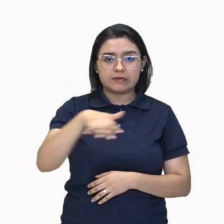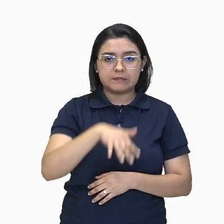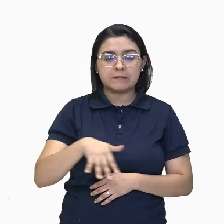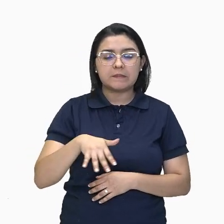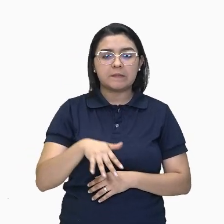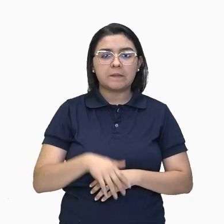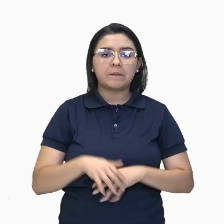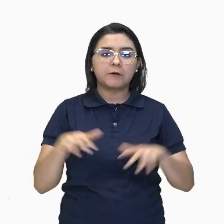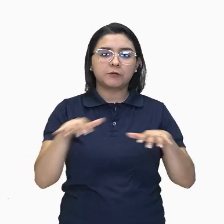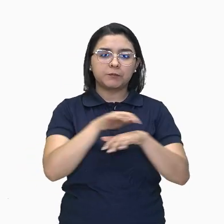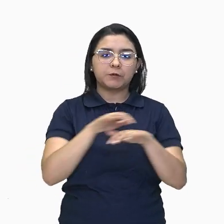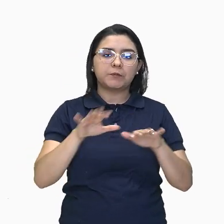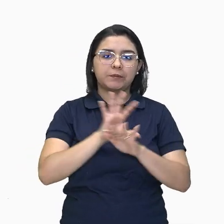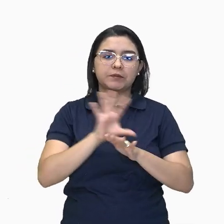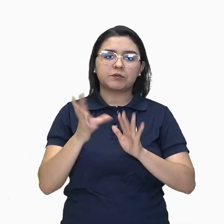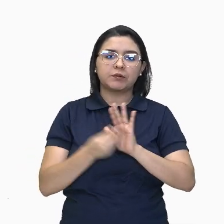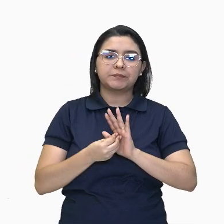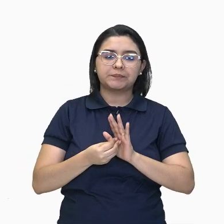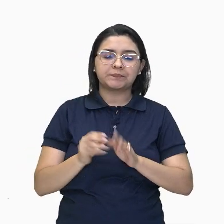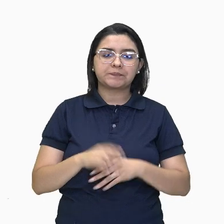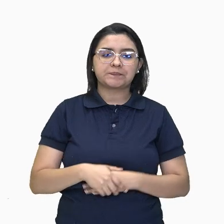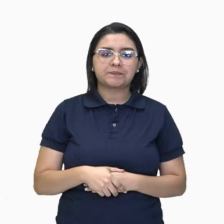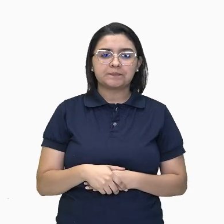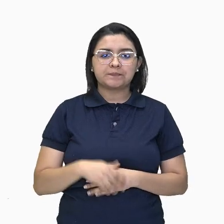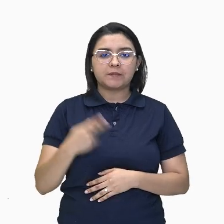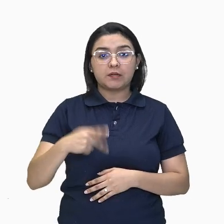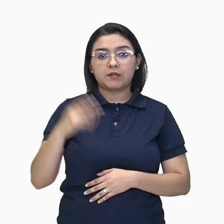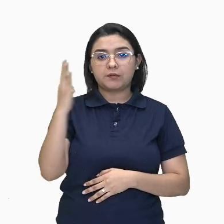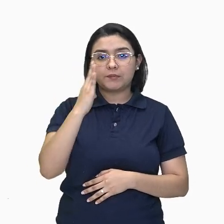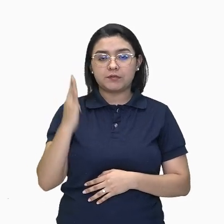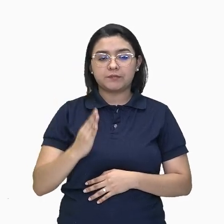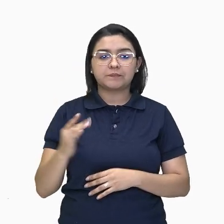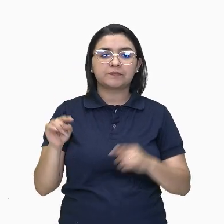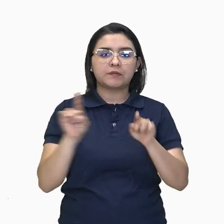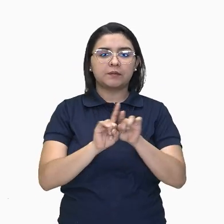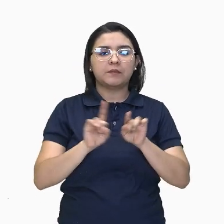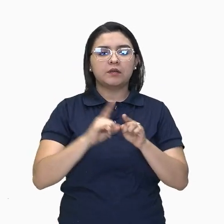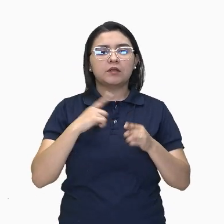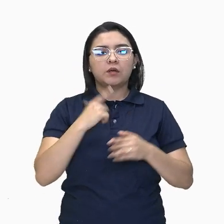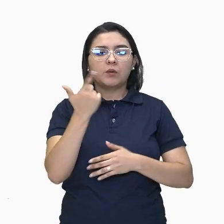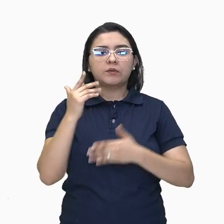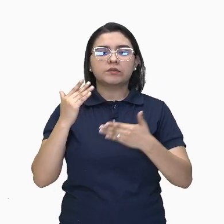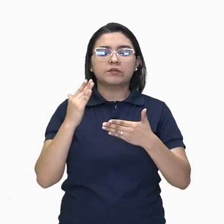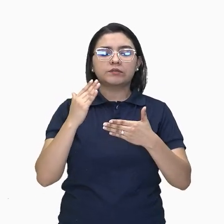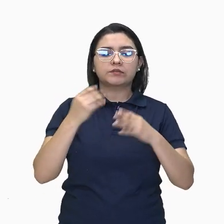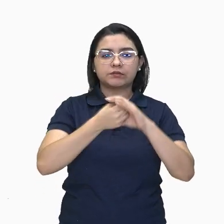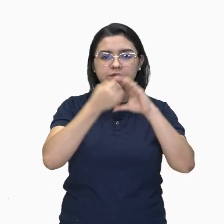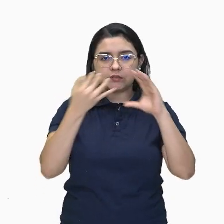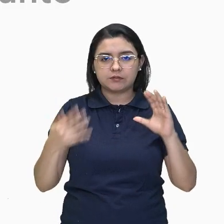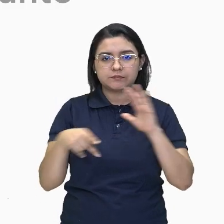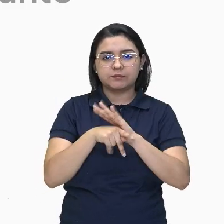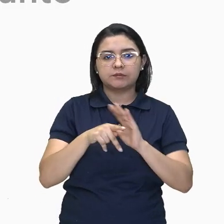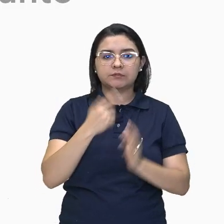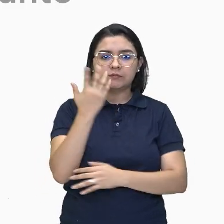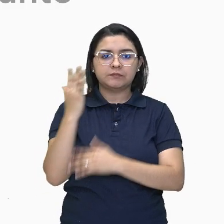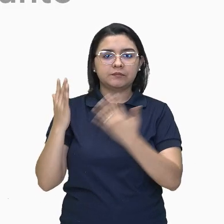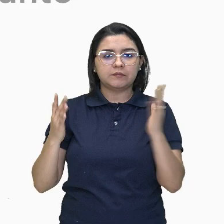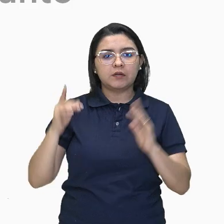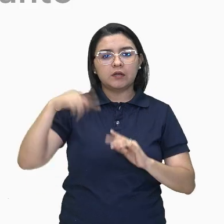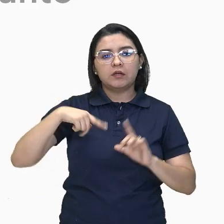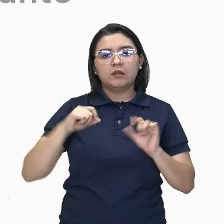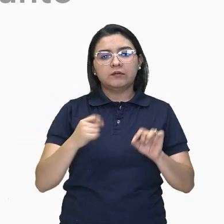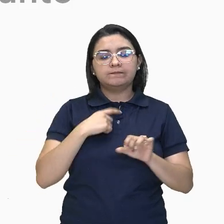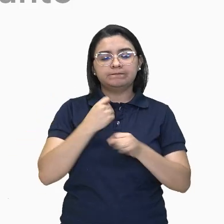do bioma da Amazônia no território brasileiro. E aí nós temos algumas características da floresta amazônica. Ela é considerada a